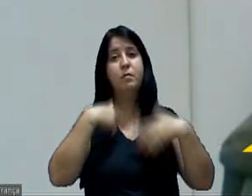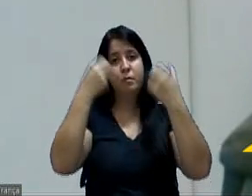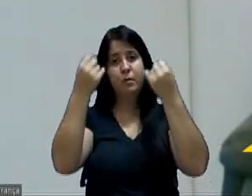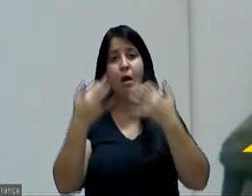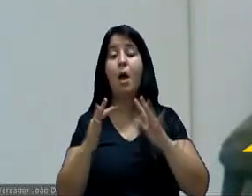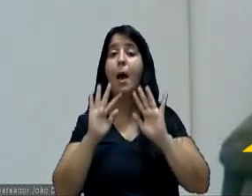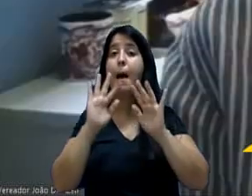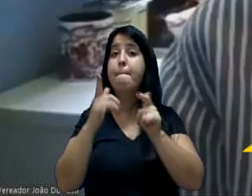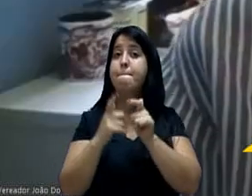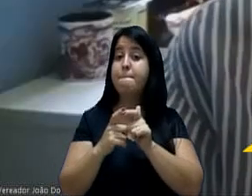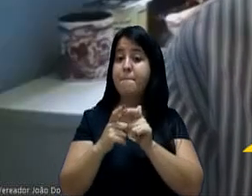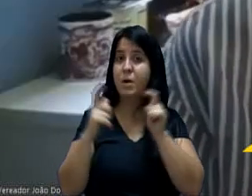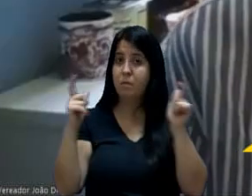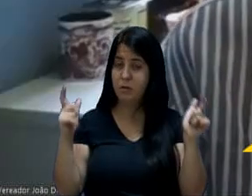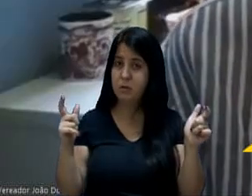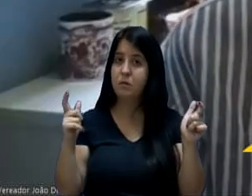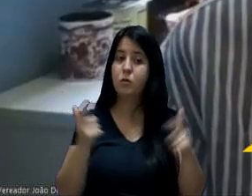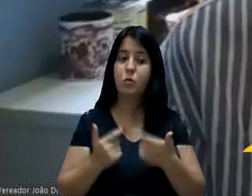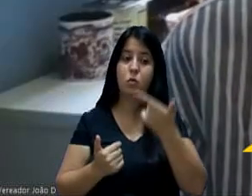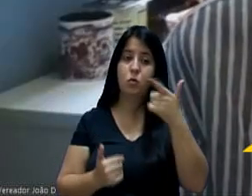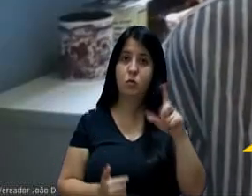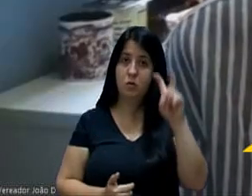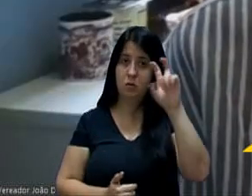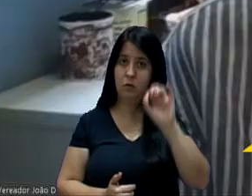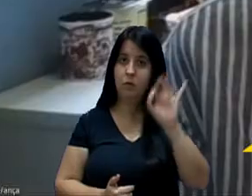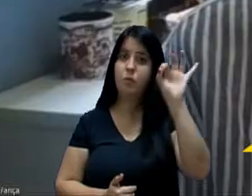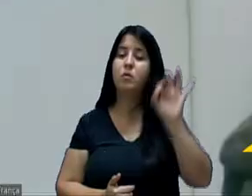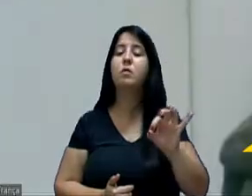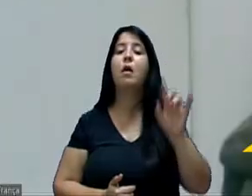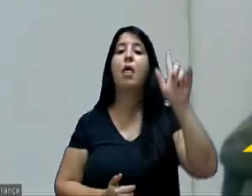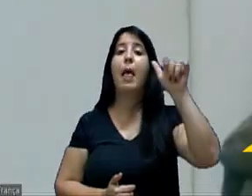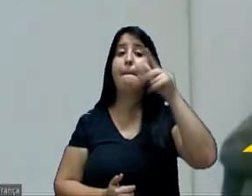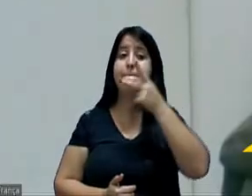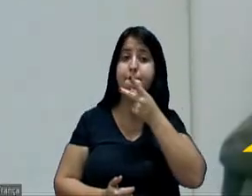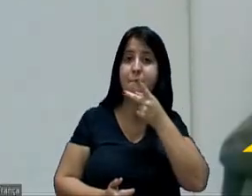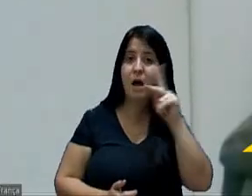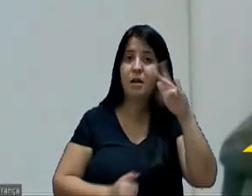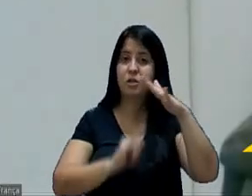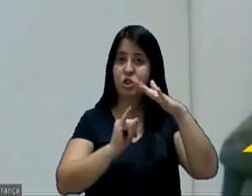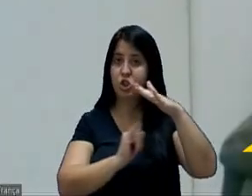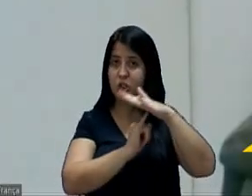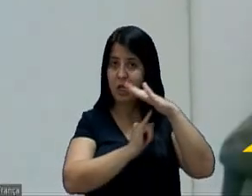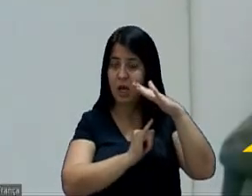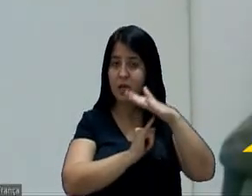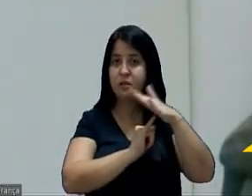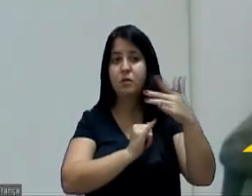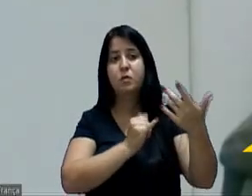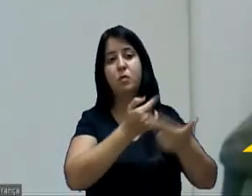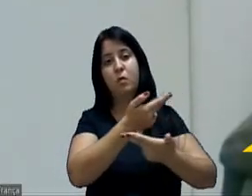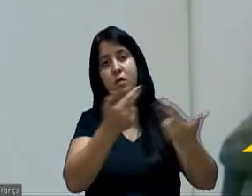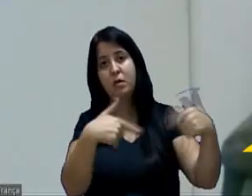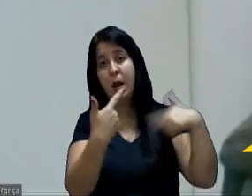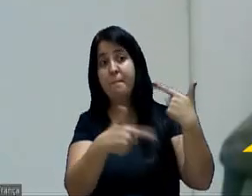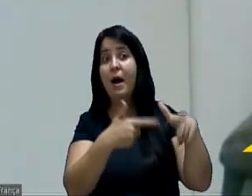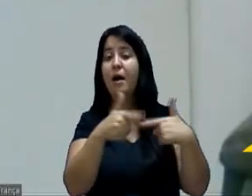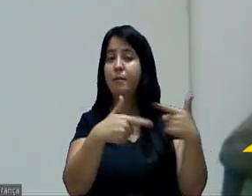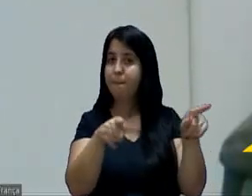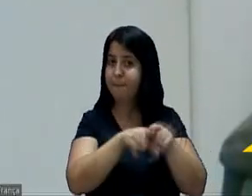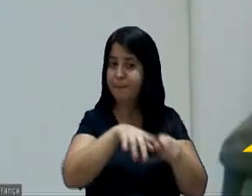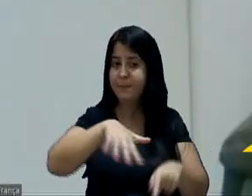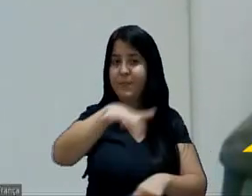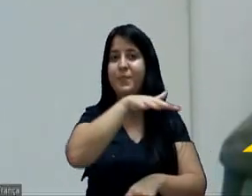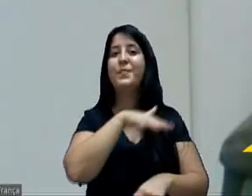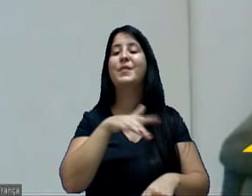boa parte dos outros 50% são para entidades que trabalham com saúde.